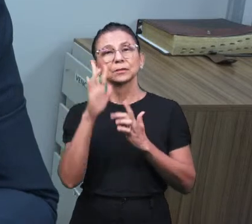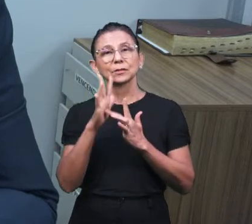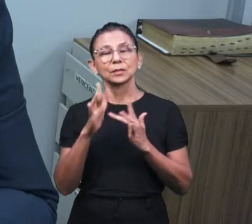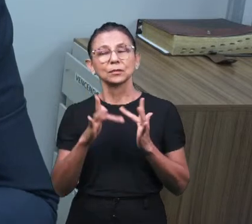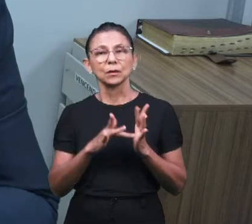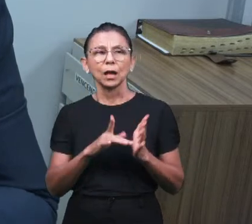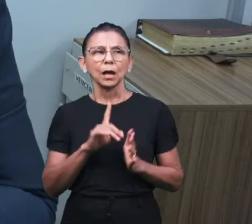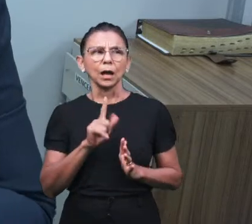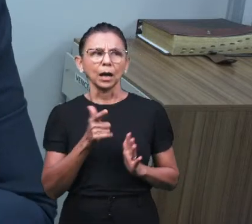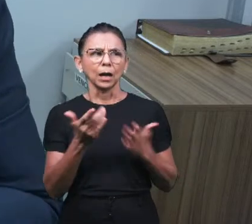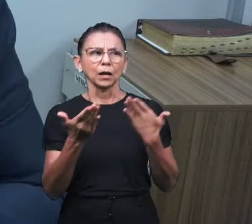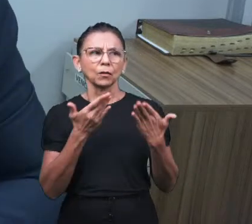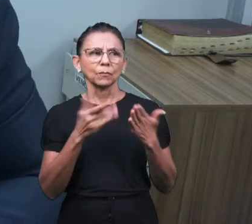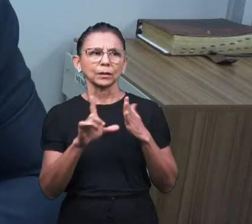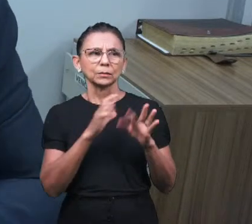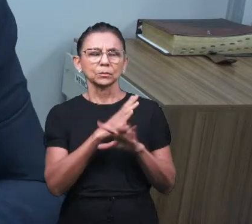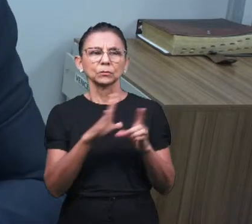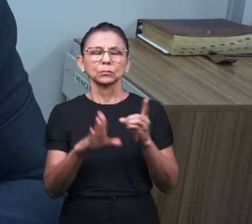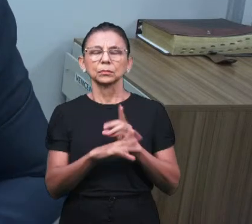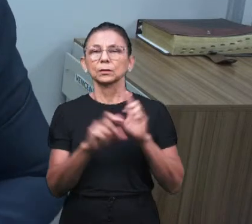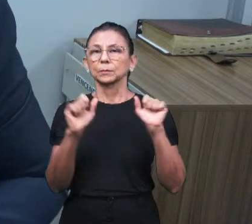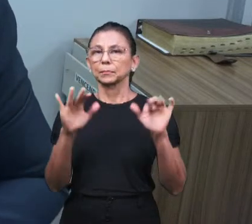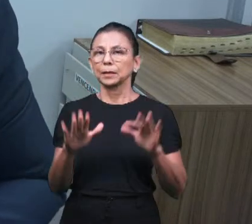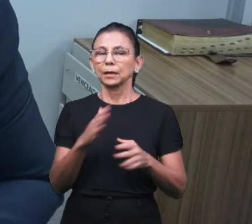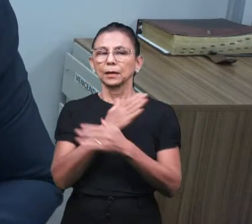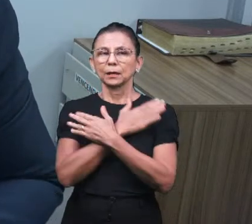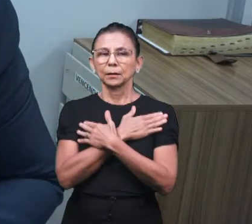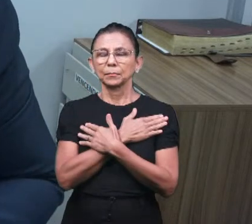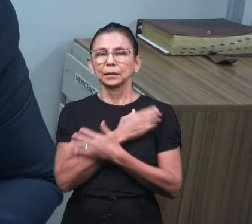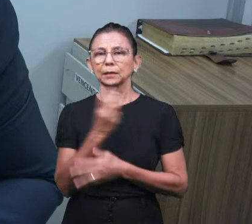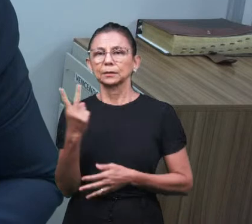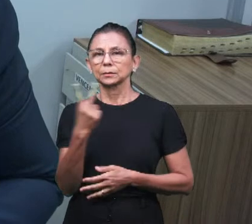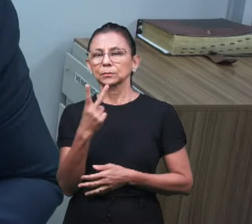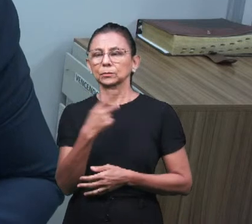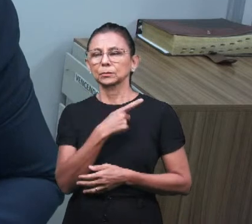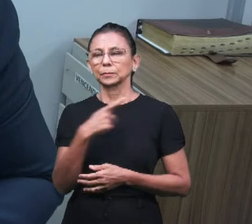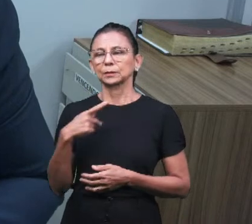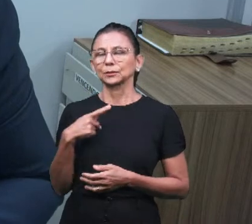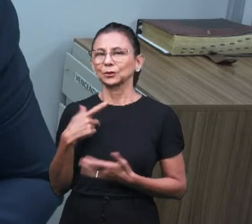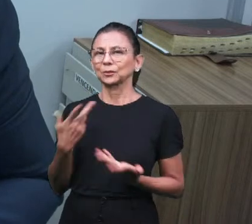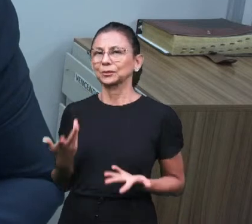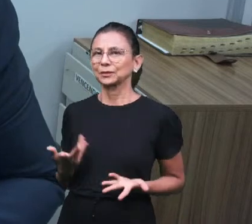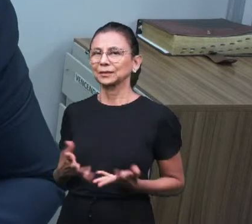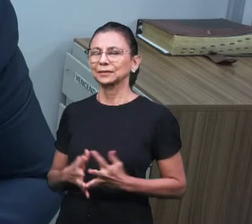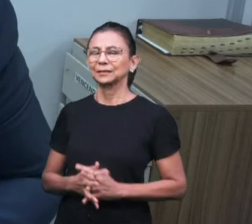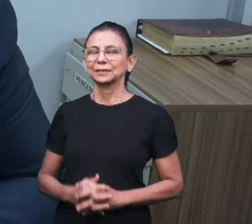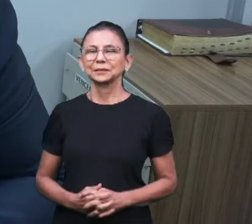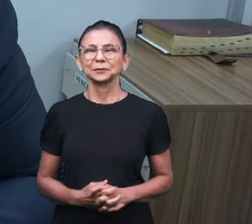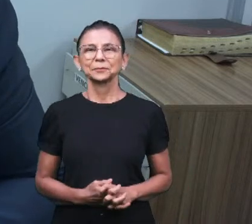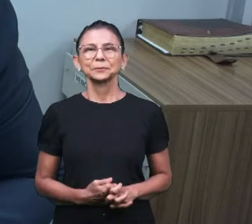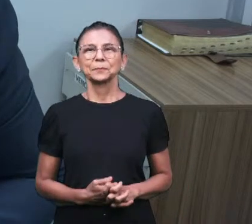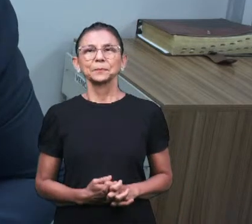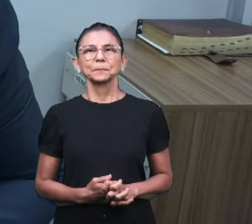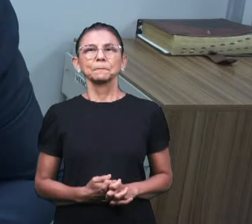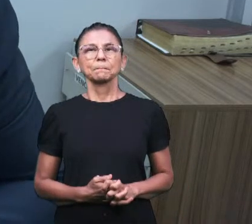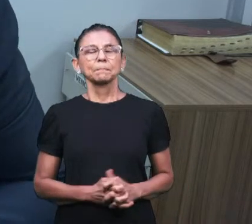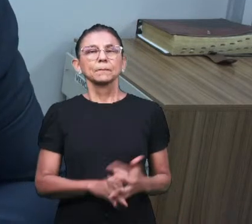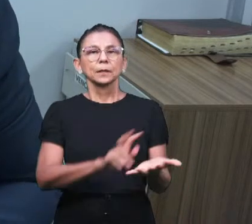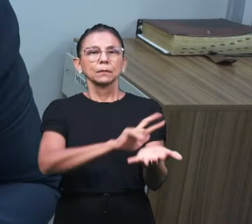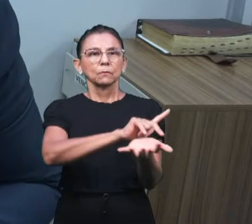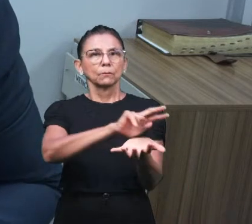pré-culto é uma bênção. Um grande abraço, pastor Josias Júnior, pastor Wallace Rossetti. Os irmãos estão participando conosco de